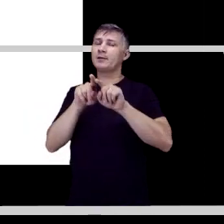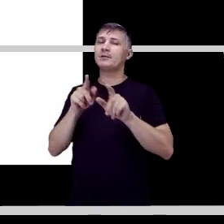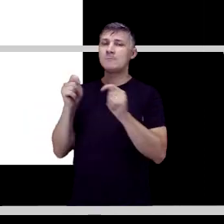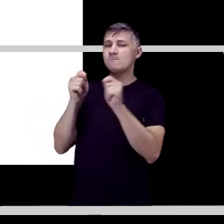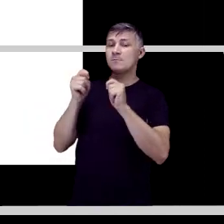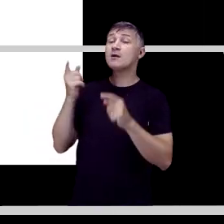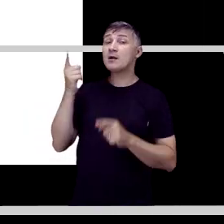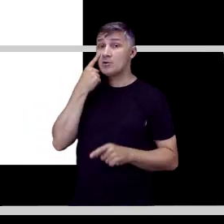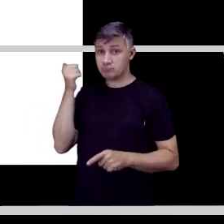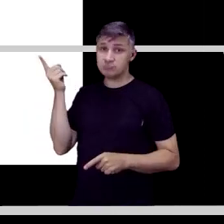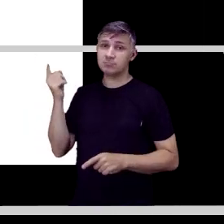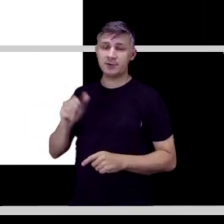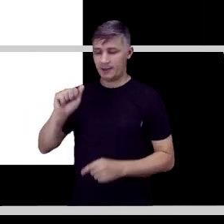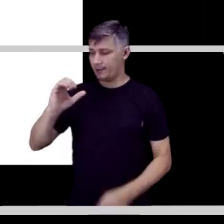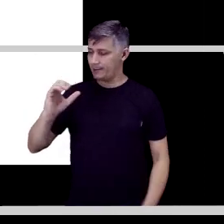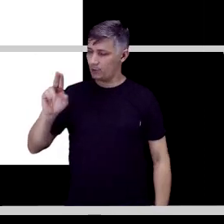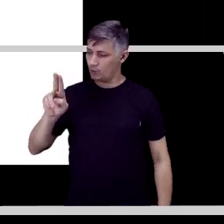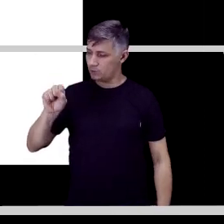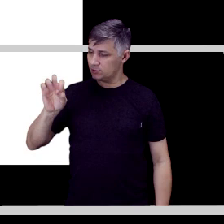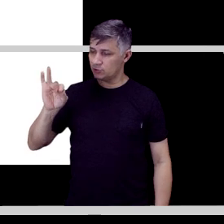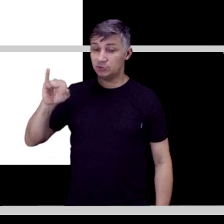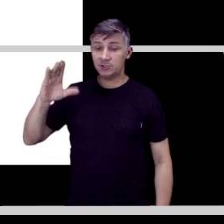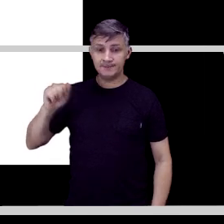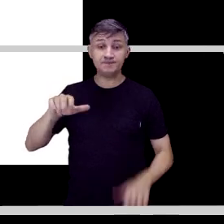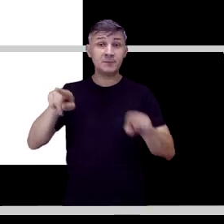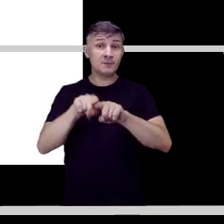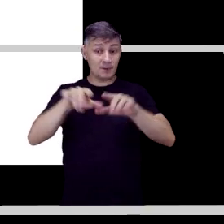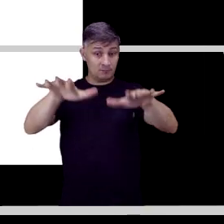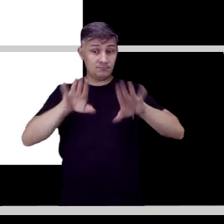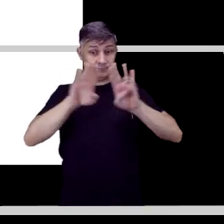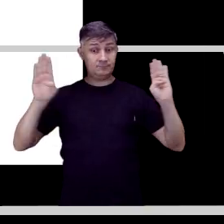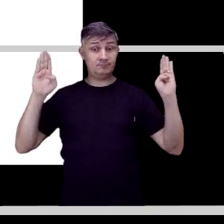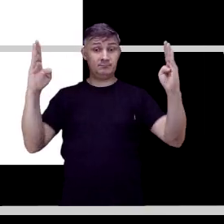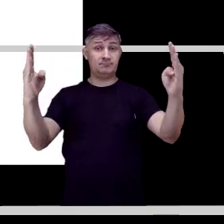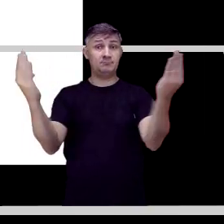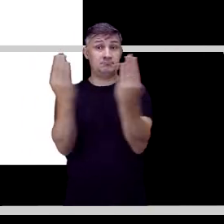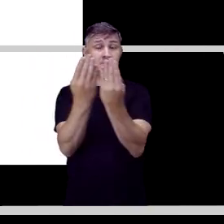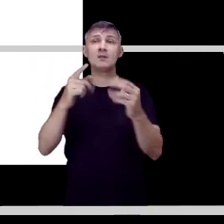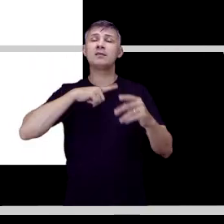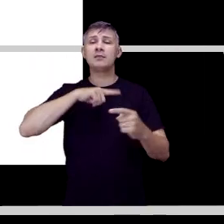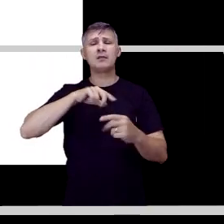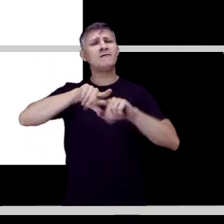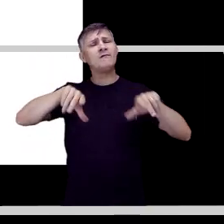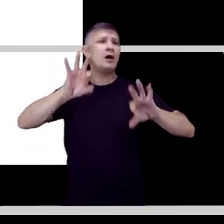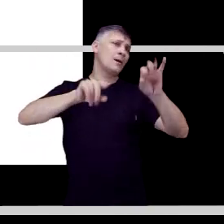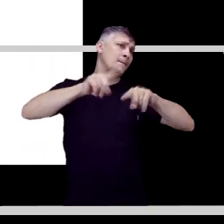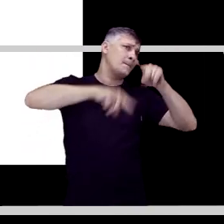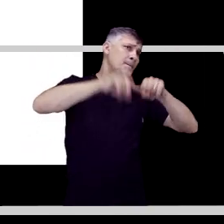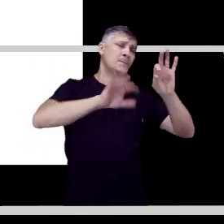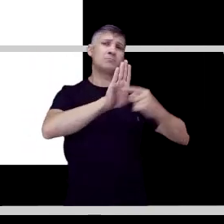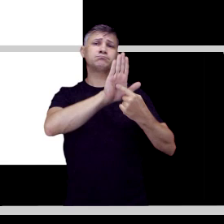Então, também essa galeria foi pensada de modo a receber distintas montagens